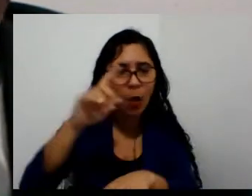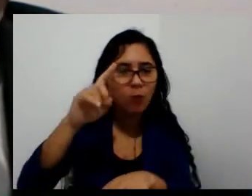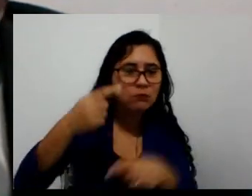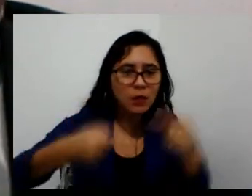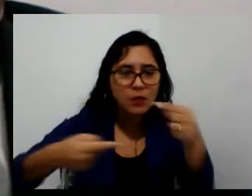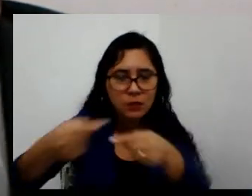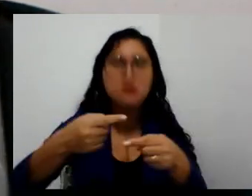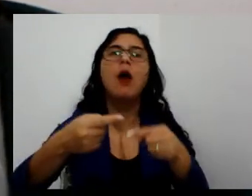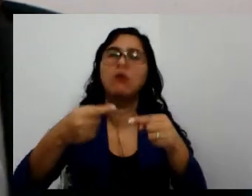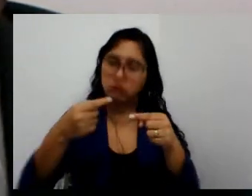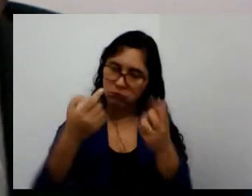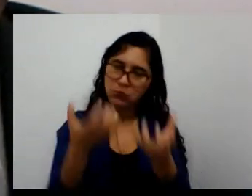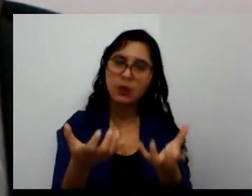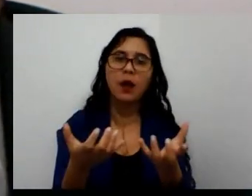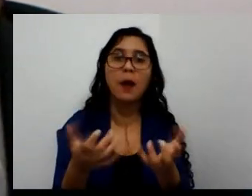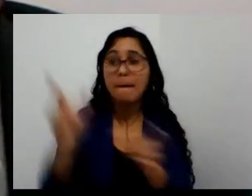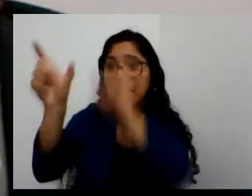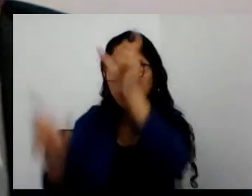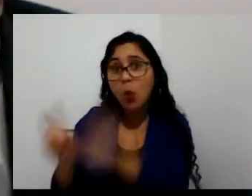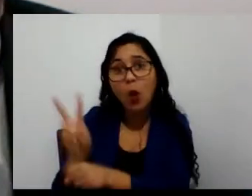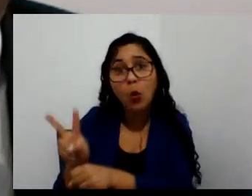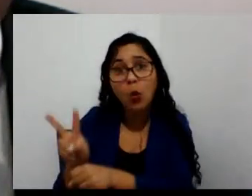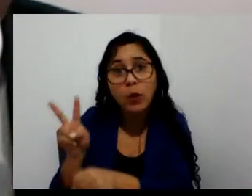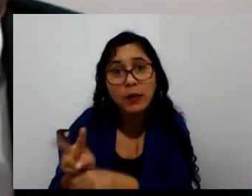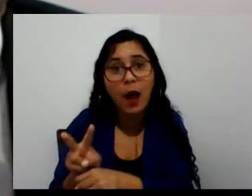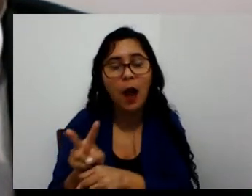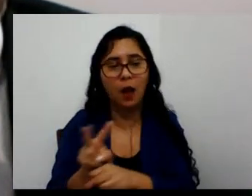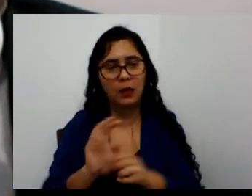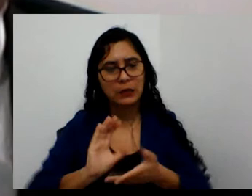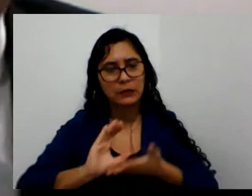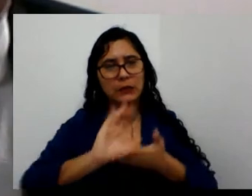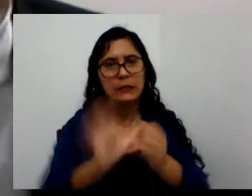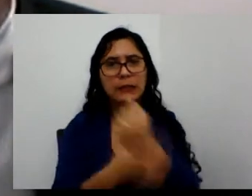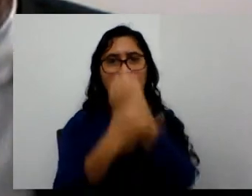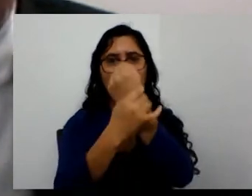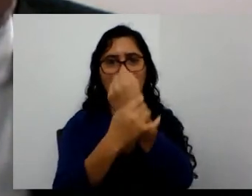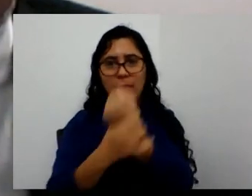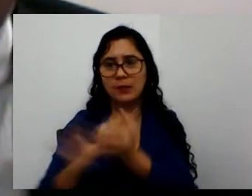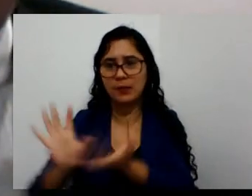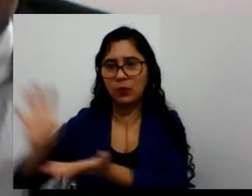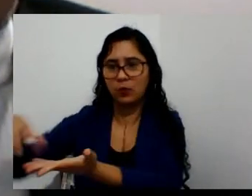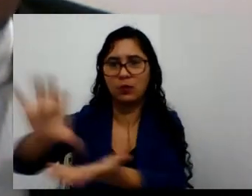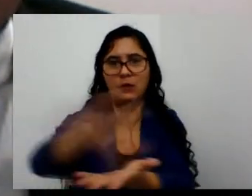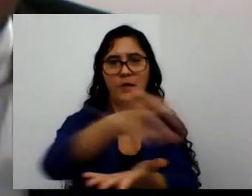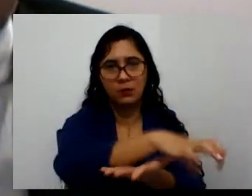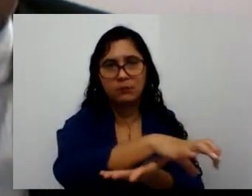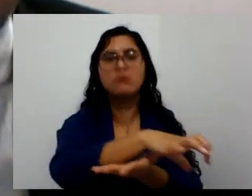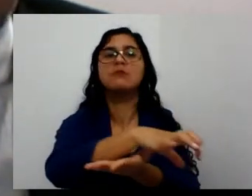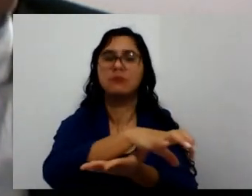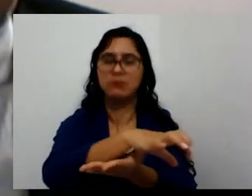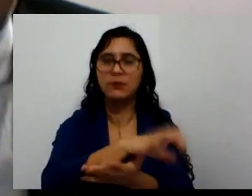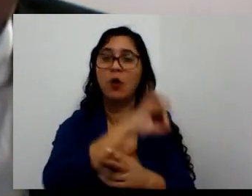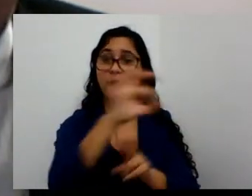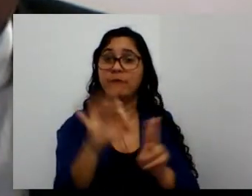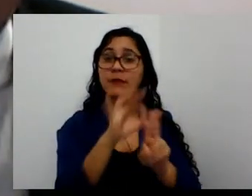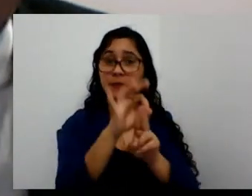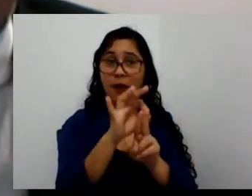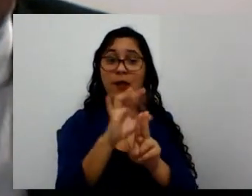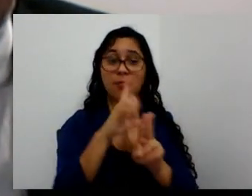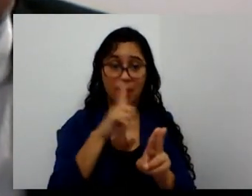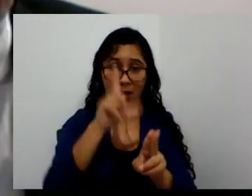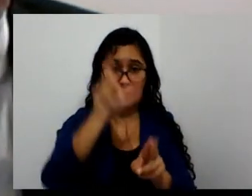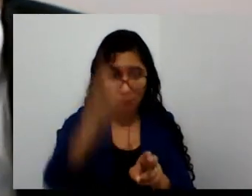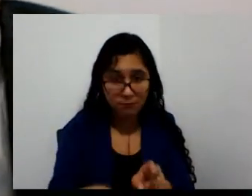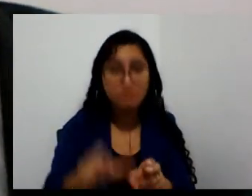Cuidar das pessoas, investir em segurança nos quatro campi da UFSCar. A UFSCar é composta por pessoas, é